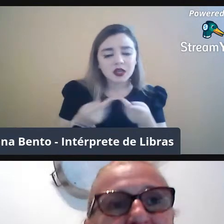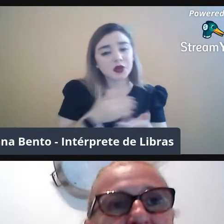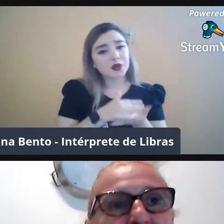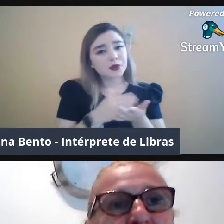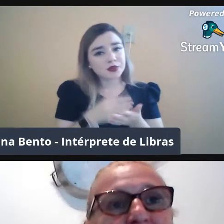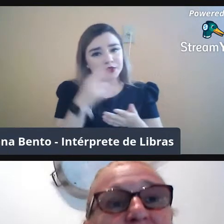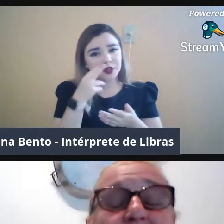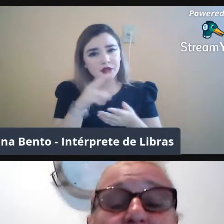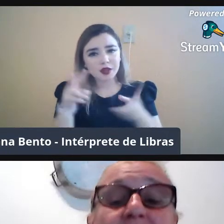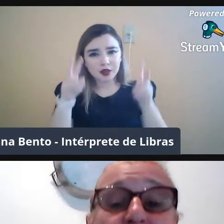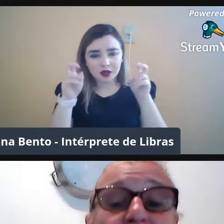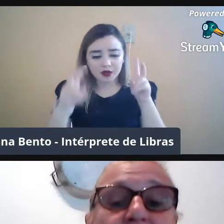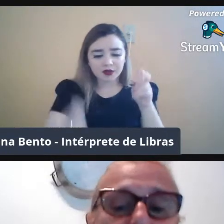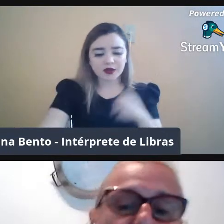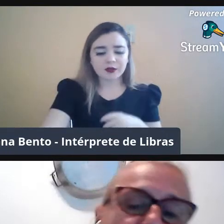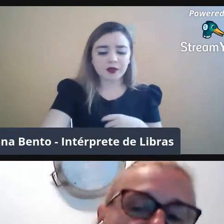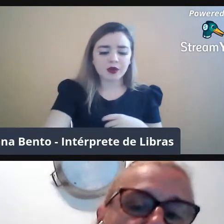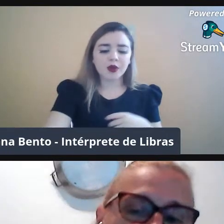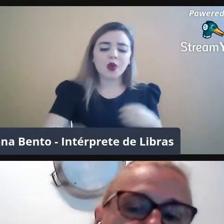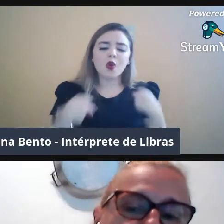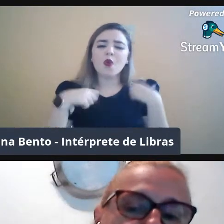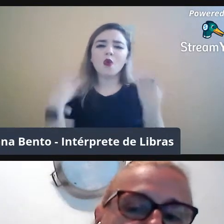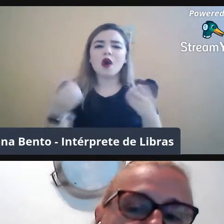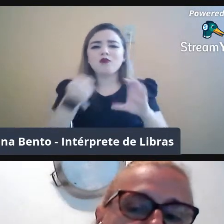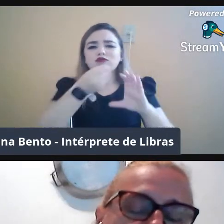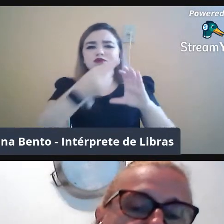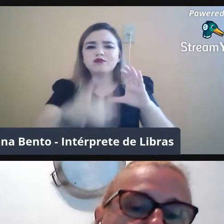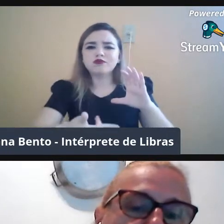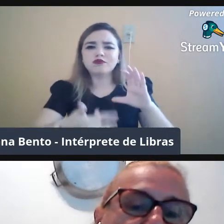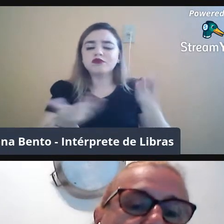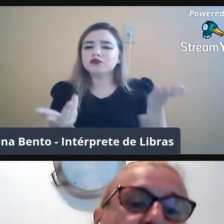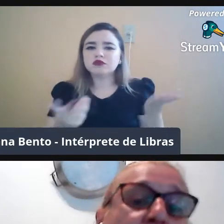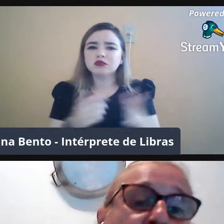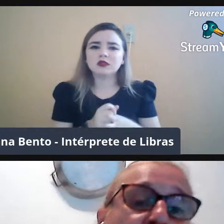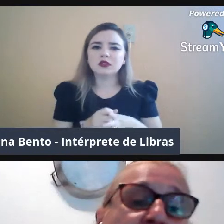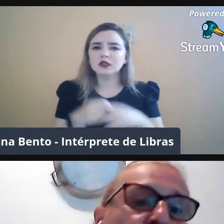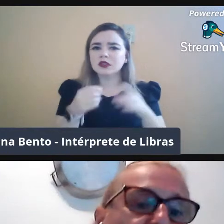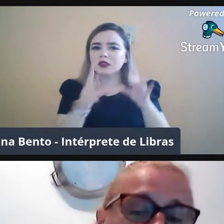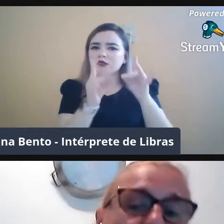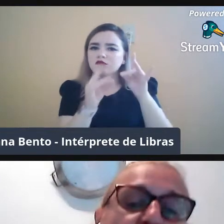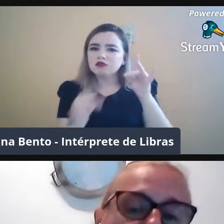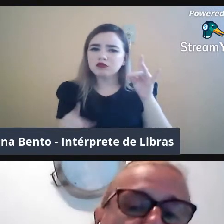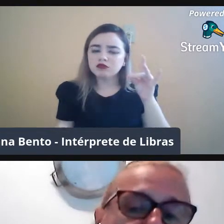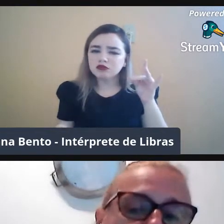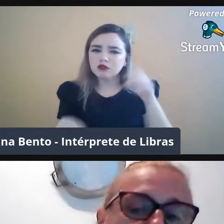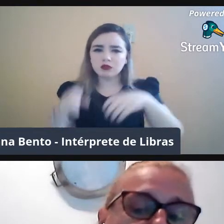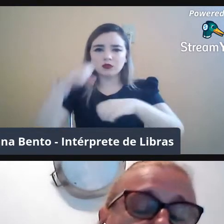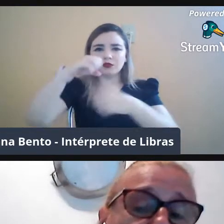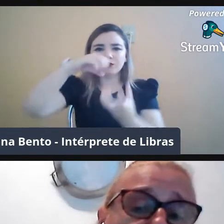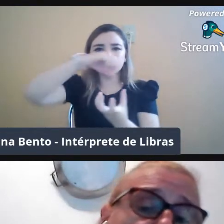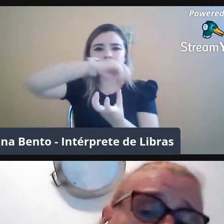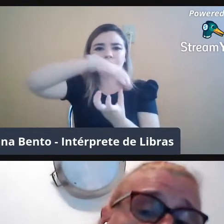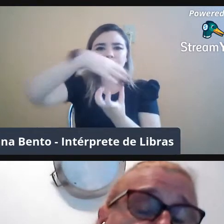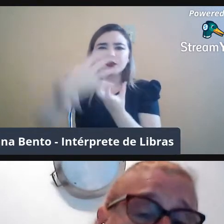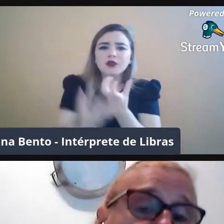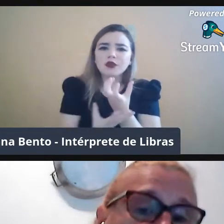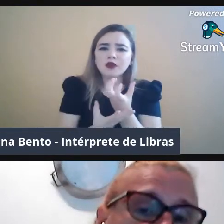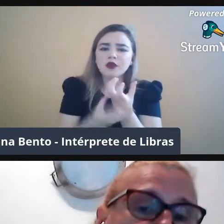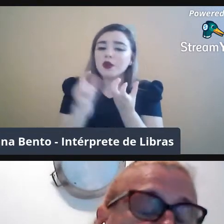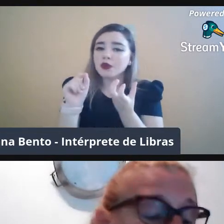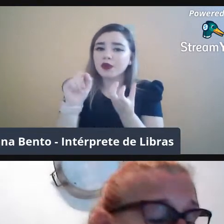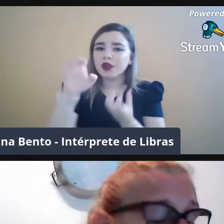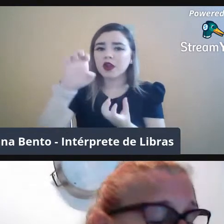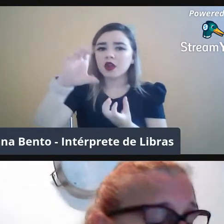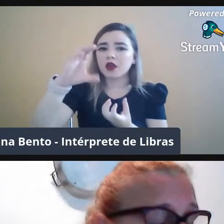isso na internet, muito coisa, qual é a definição de ecologia? E aí a gente não para, porque a palavra ecologia, de onde ela veio? A ecologia é uma palavra grega,